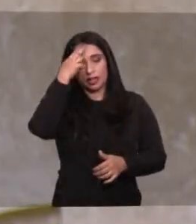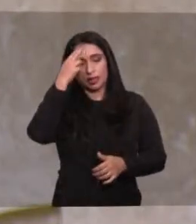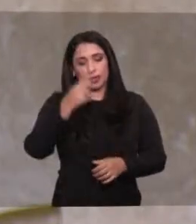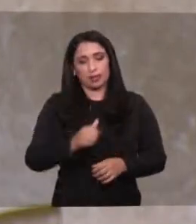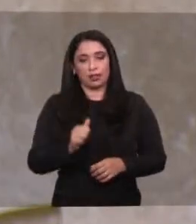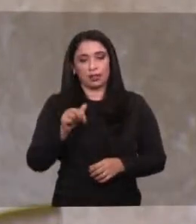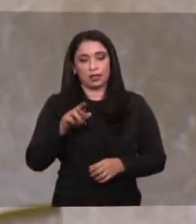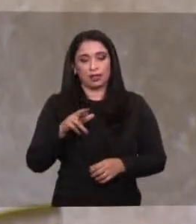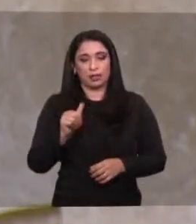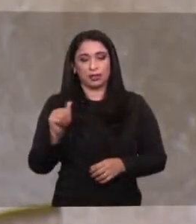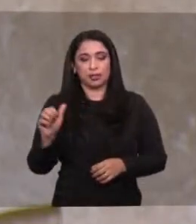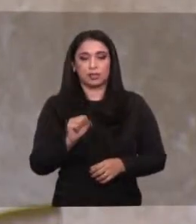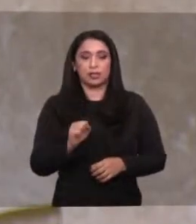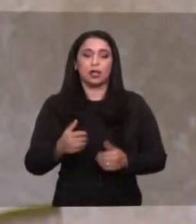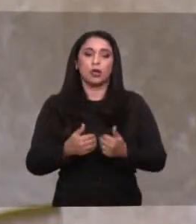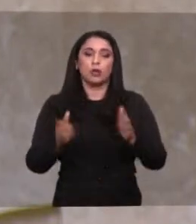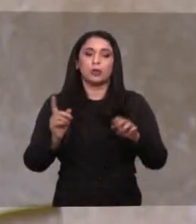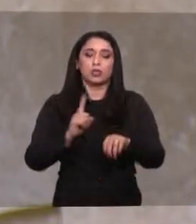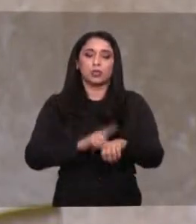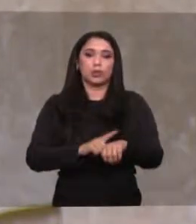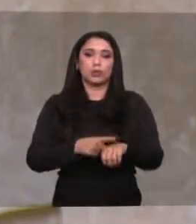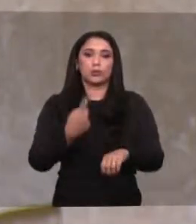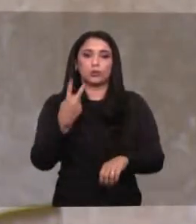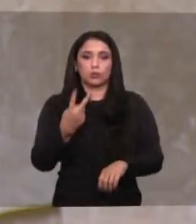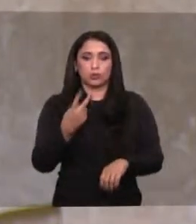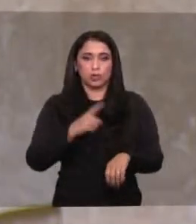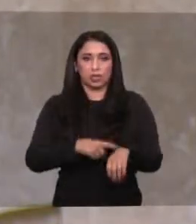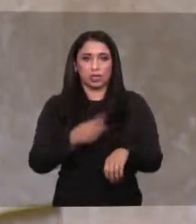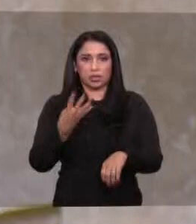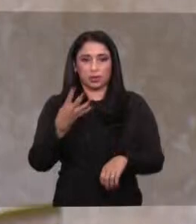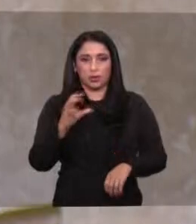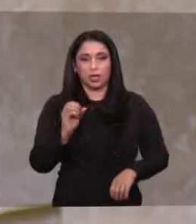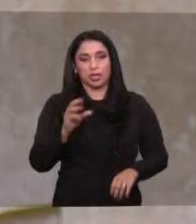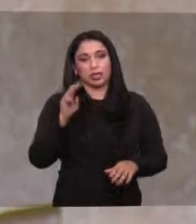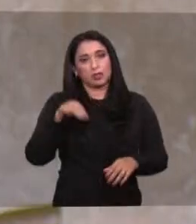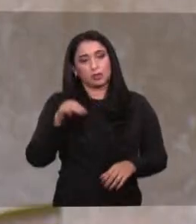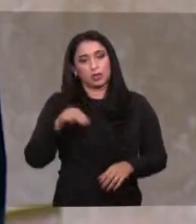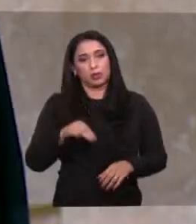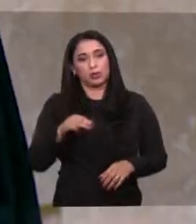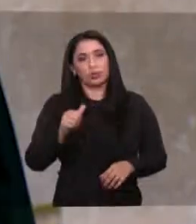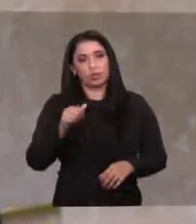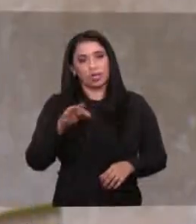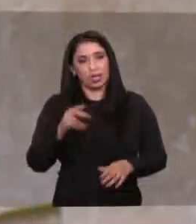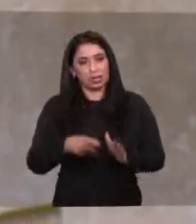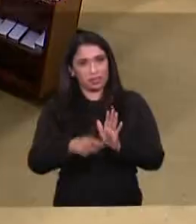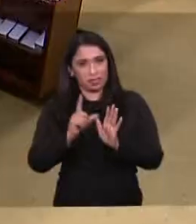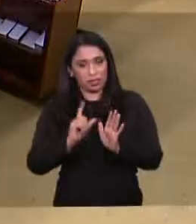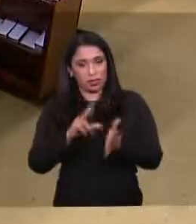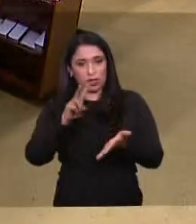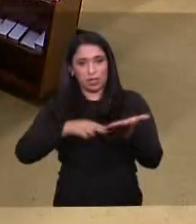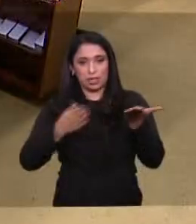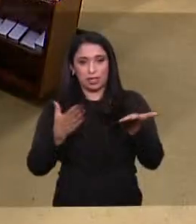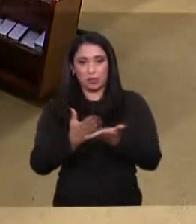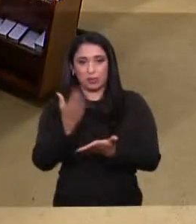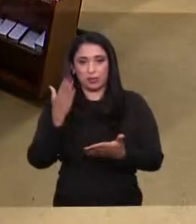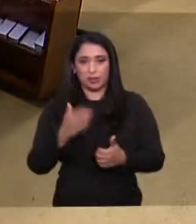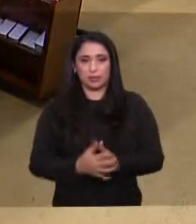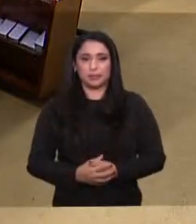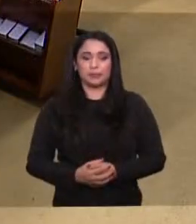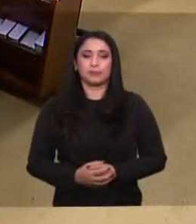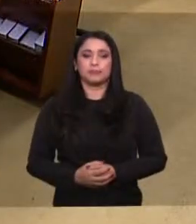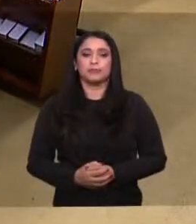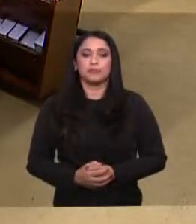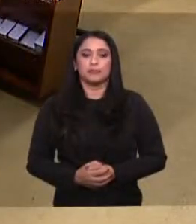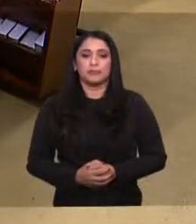de Aras. Abriu-se a sessão às 14 horas e 40 minutos, sendo lida e aprovada a ata da sessão anterior.